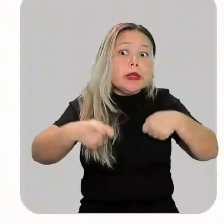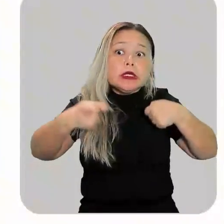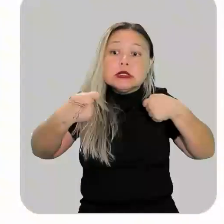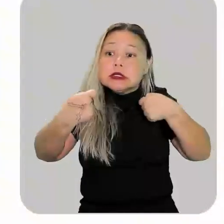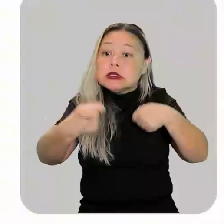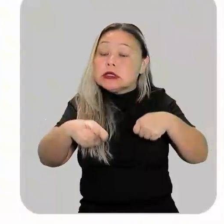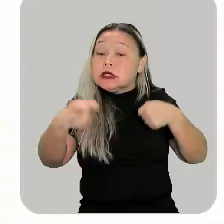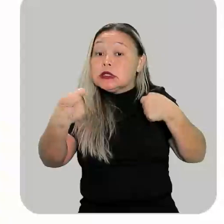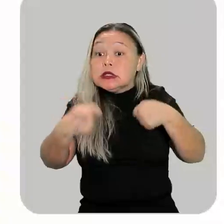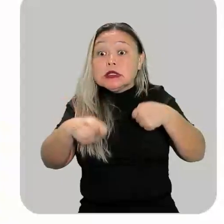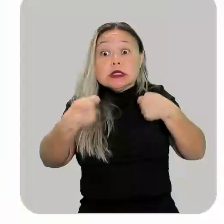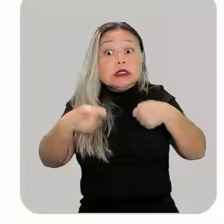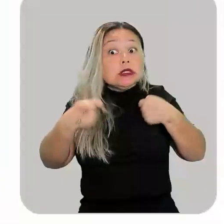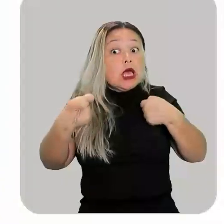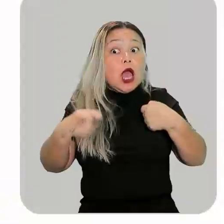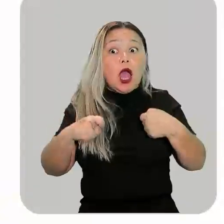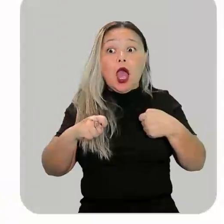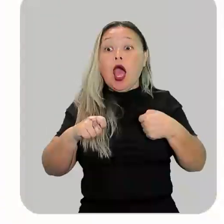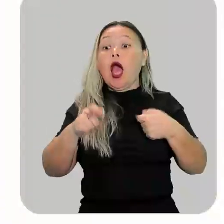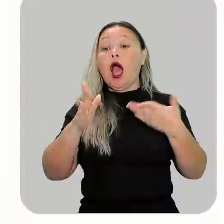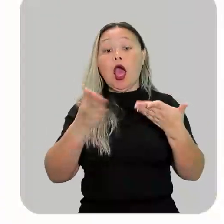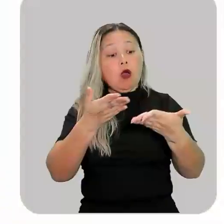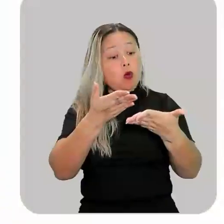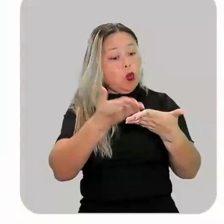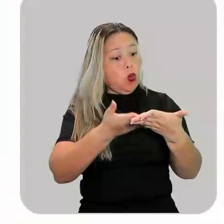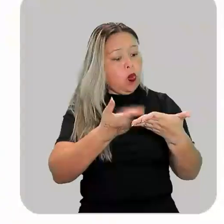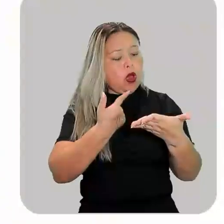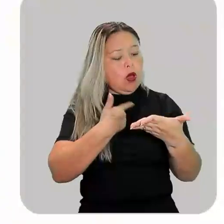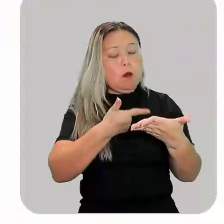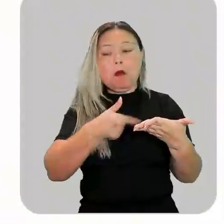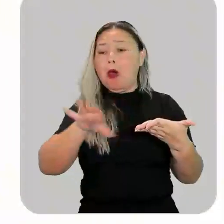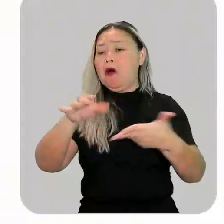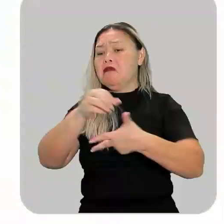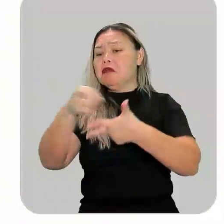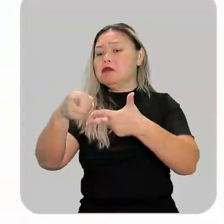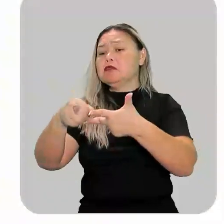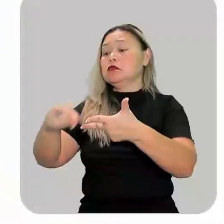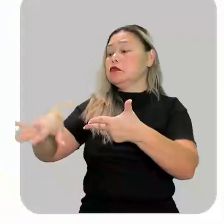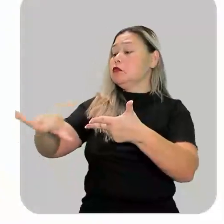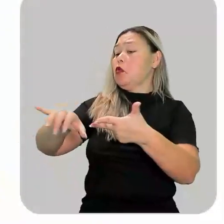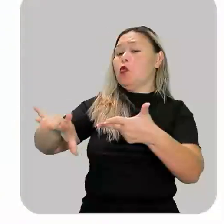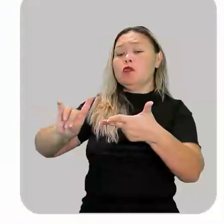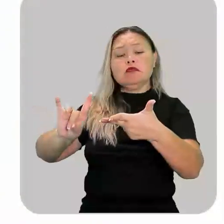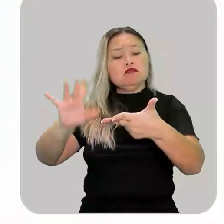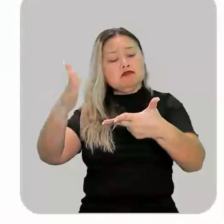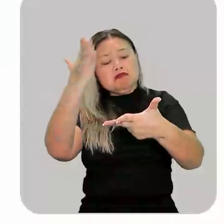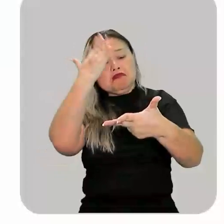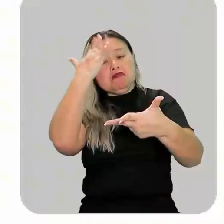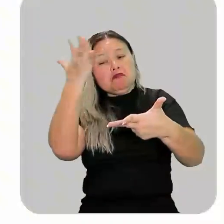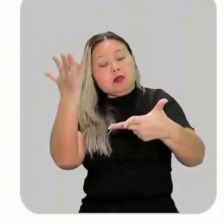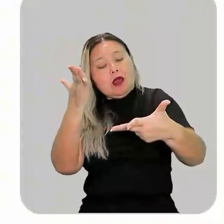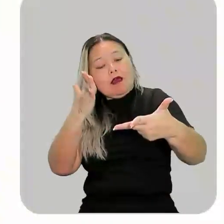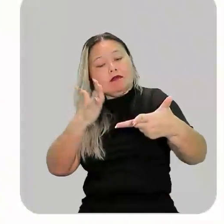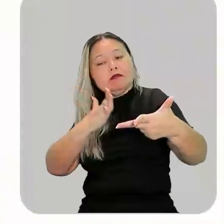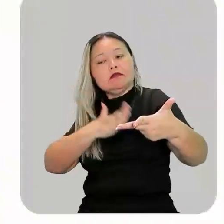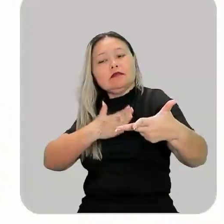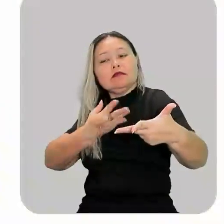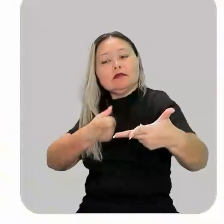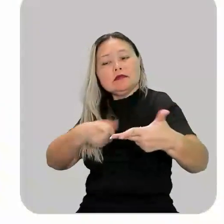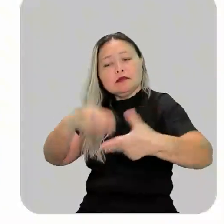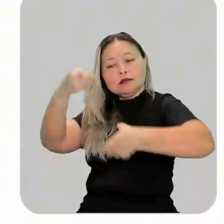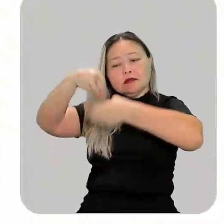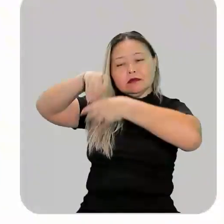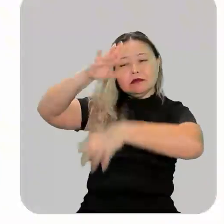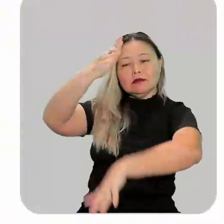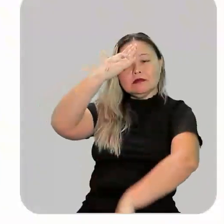ó, sair da questão e falar assim, agora sim, pode vir Enem com geometria espacial que eu vou dominar no peito e guardar